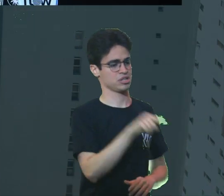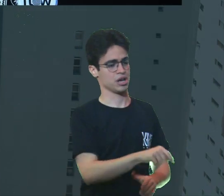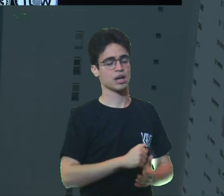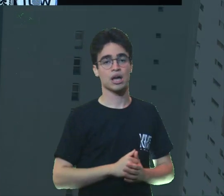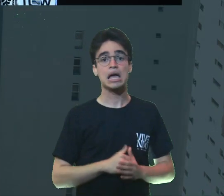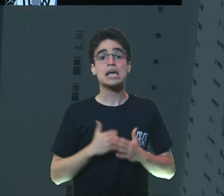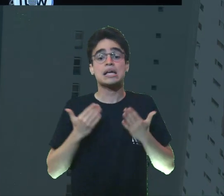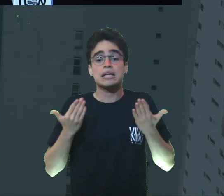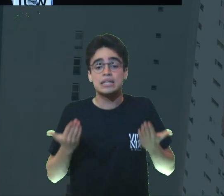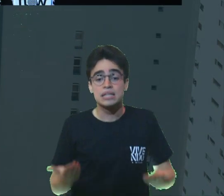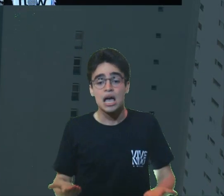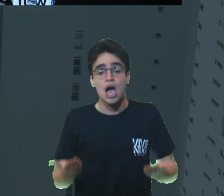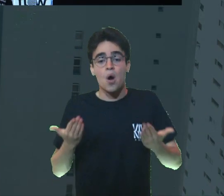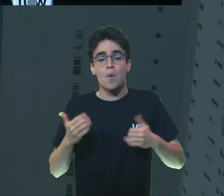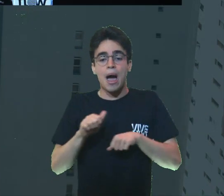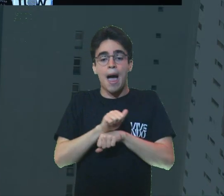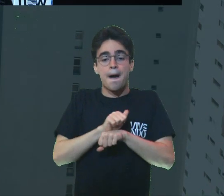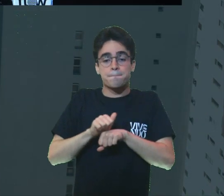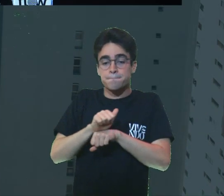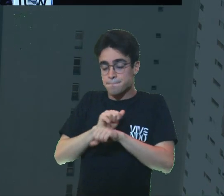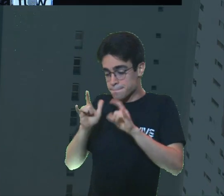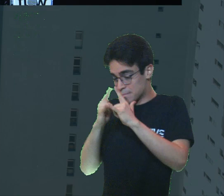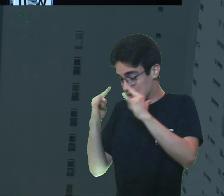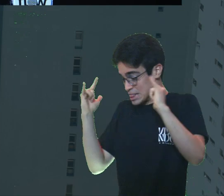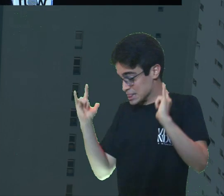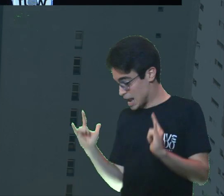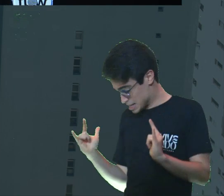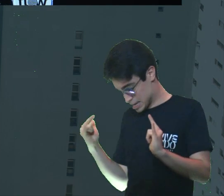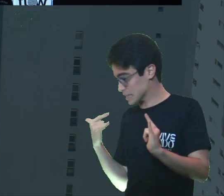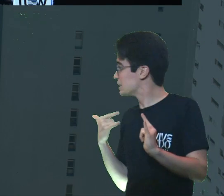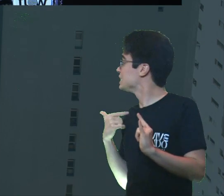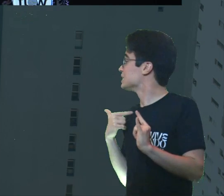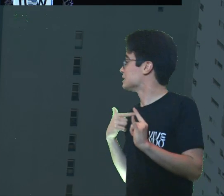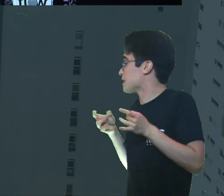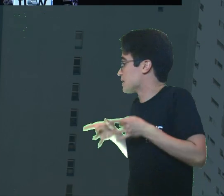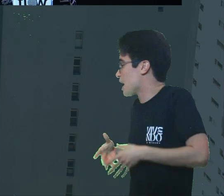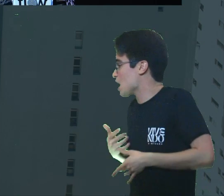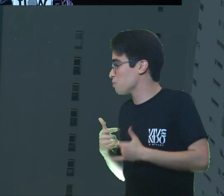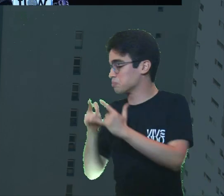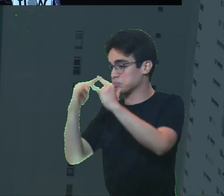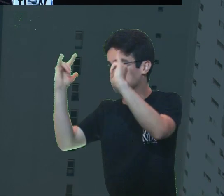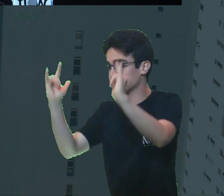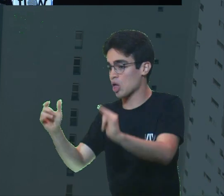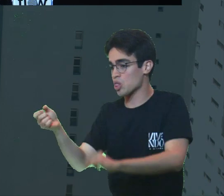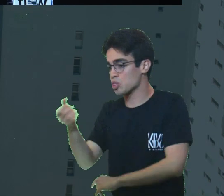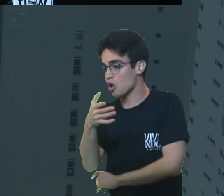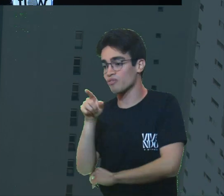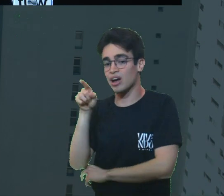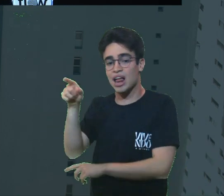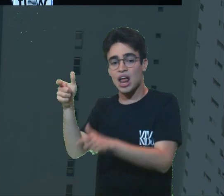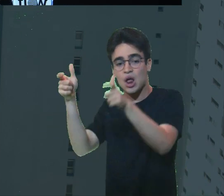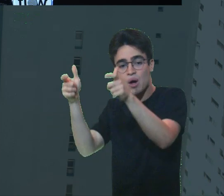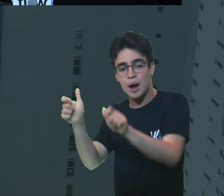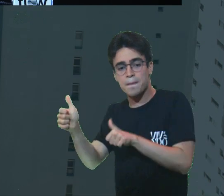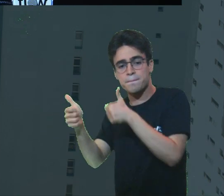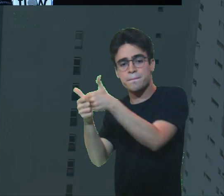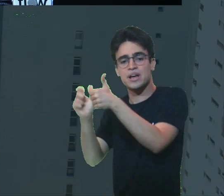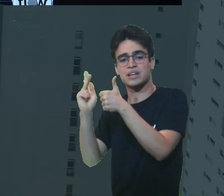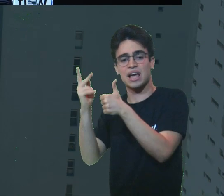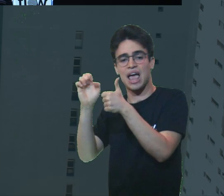Abraão, mudando as suas tendas, foi habitar nos carvalhais de Manre, que estão juntos a Hebrom,